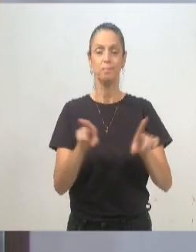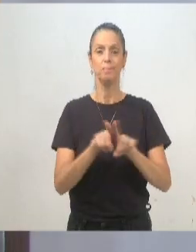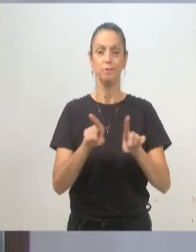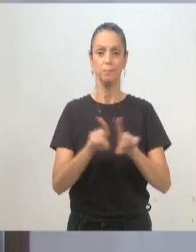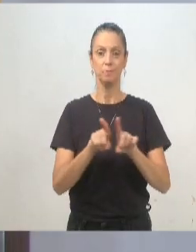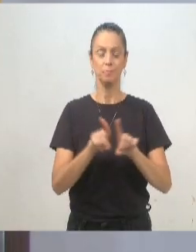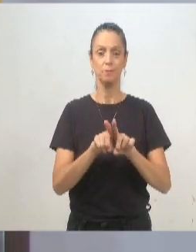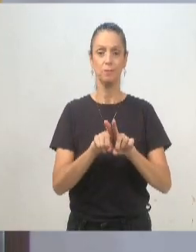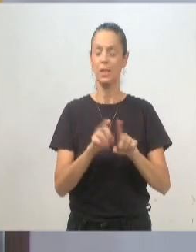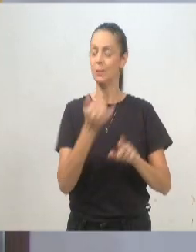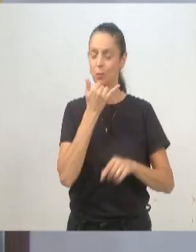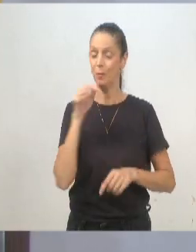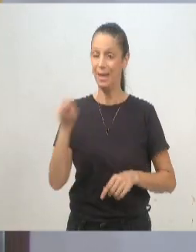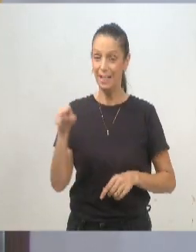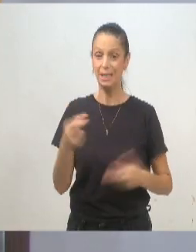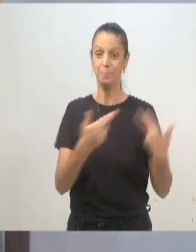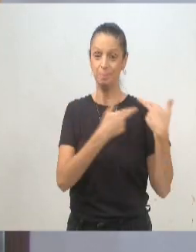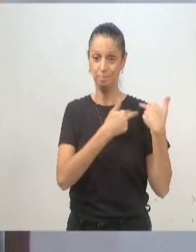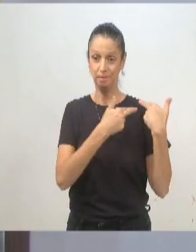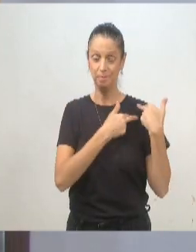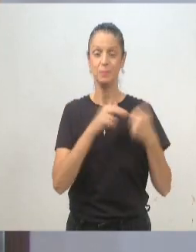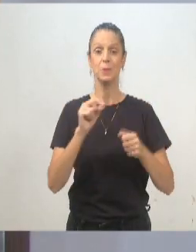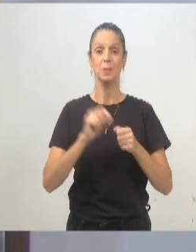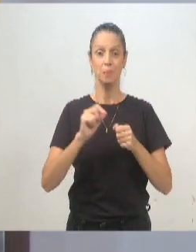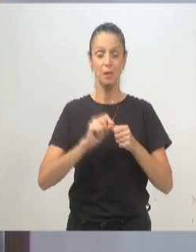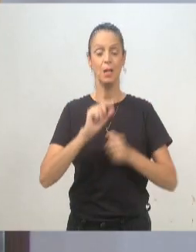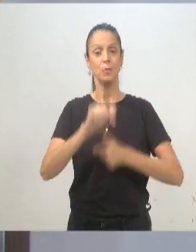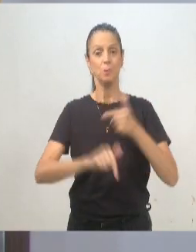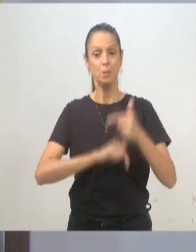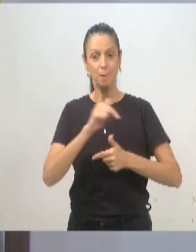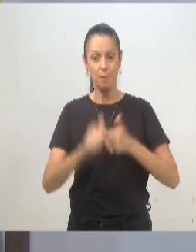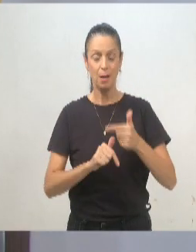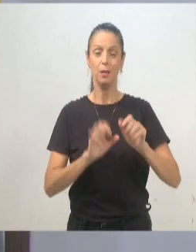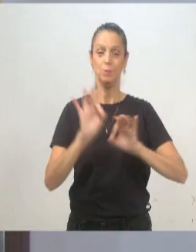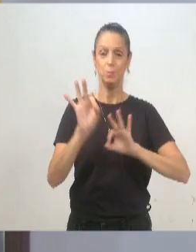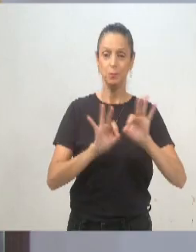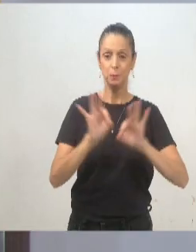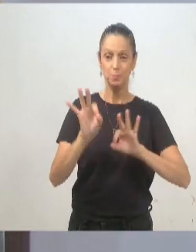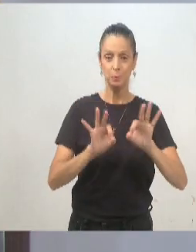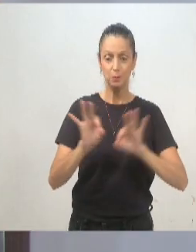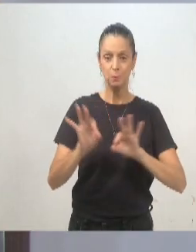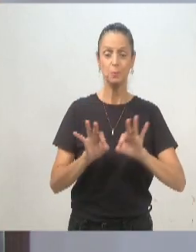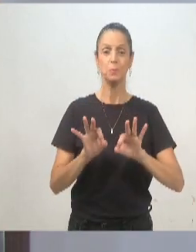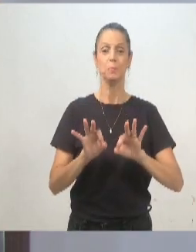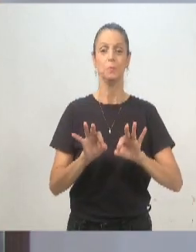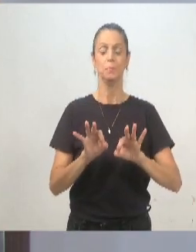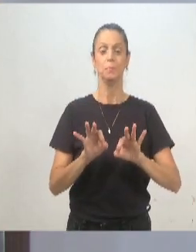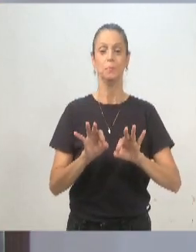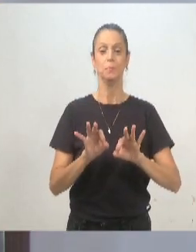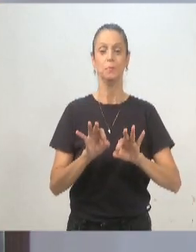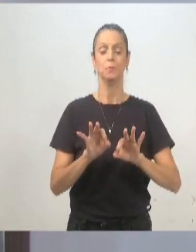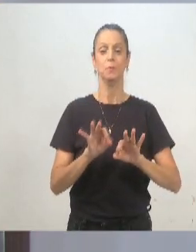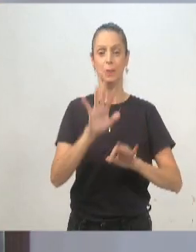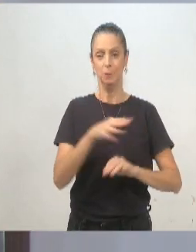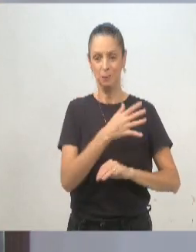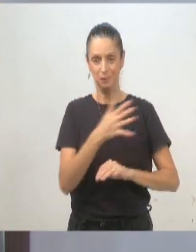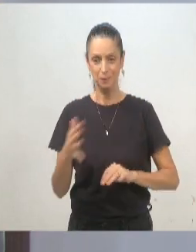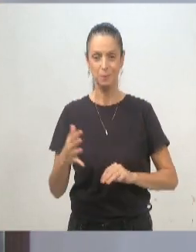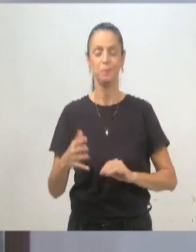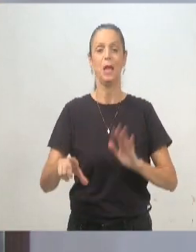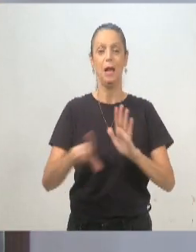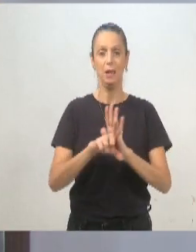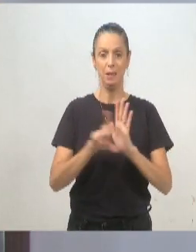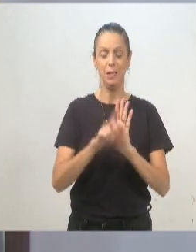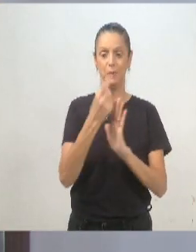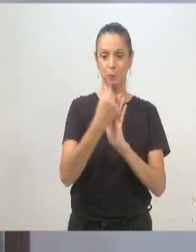fazer realmente o trabalho braçal de montar não só a lei orçamentária anual, que é aquela que os senhores já